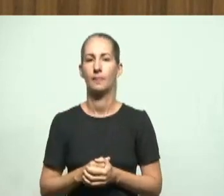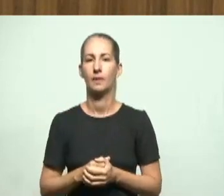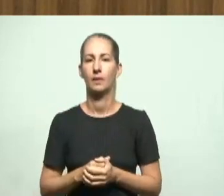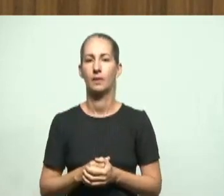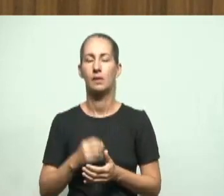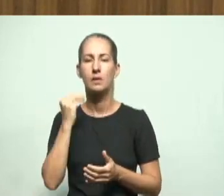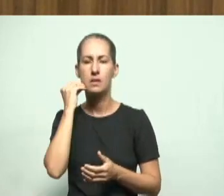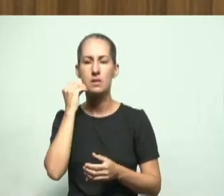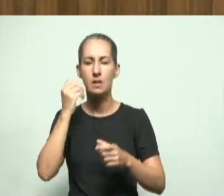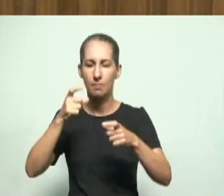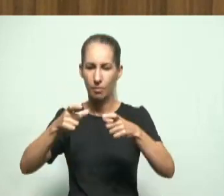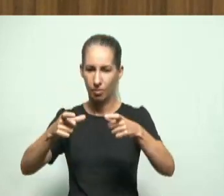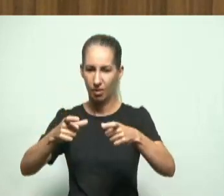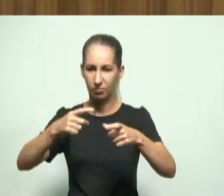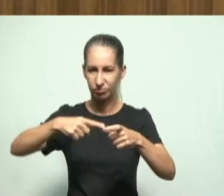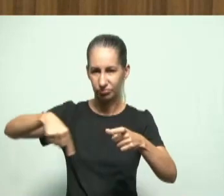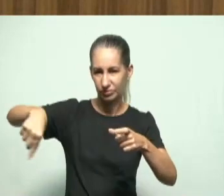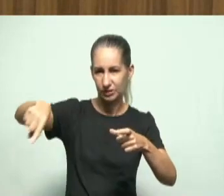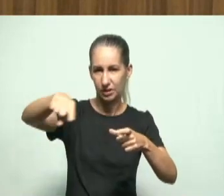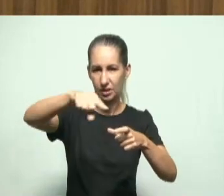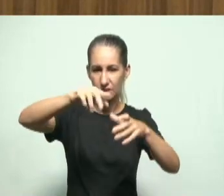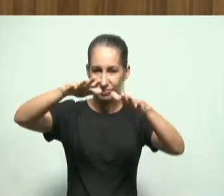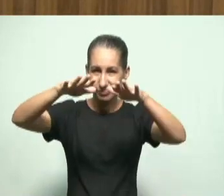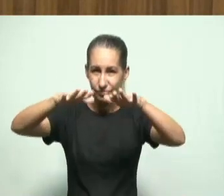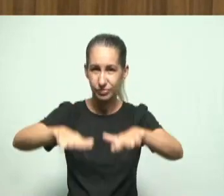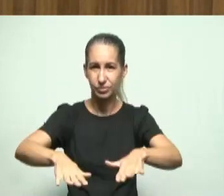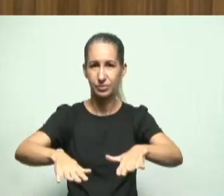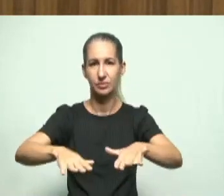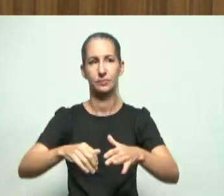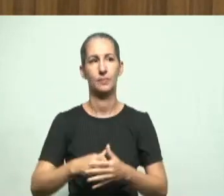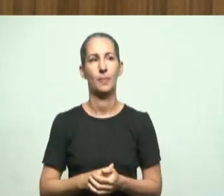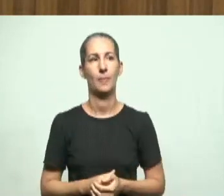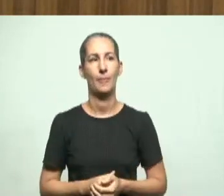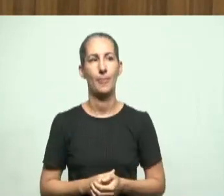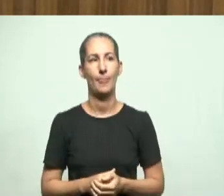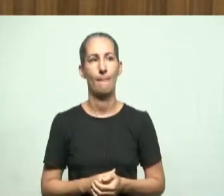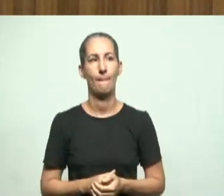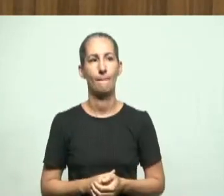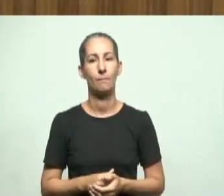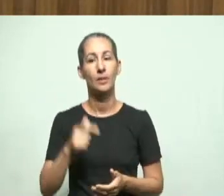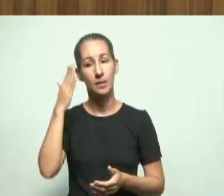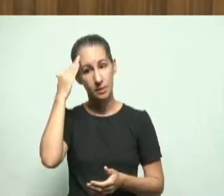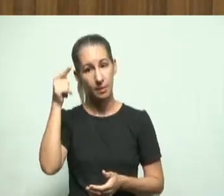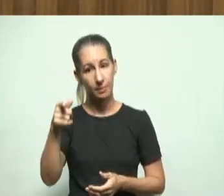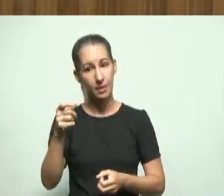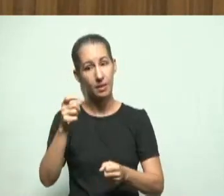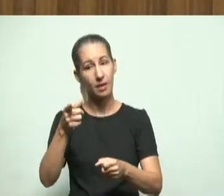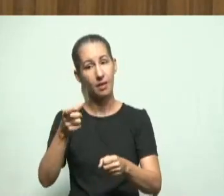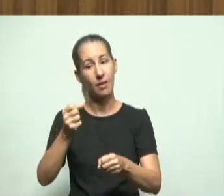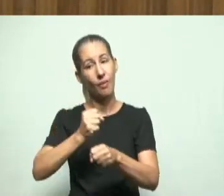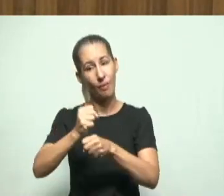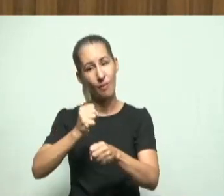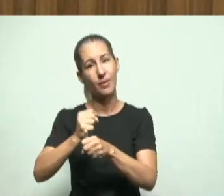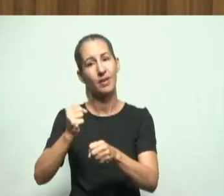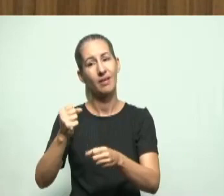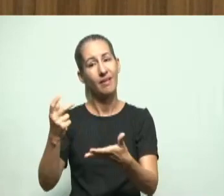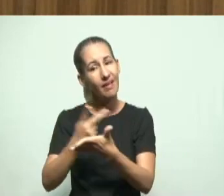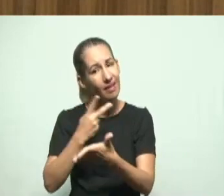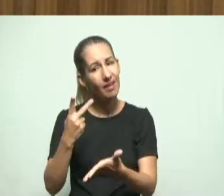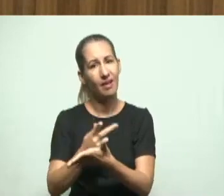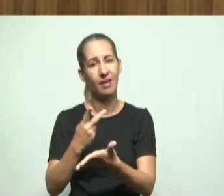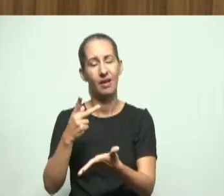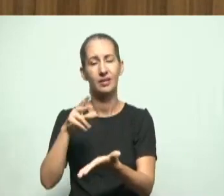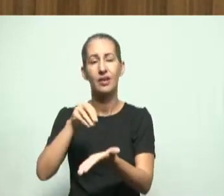a pista lá, quando a cratera cedeu, quando a pista cedeu, foi descoberto que tinha uma obra errada. Isso é falta